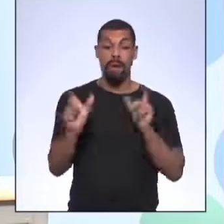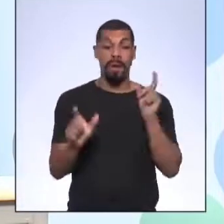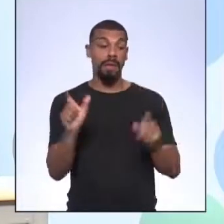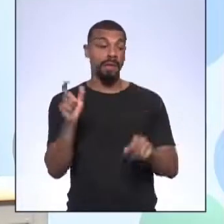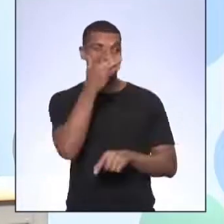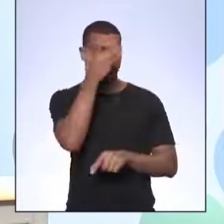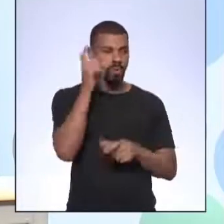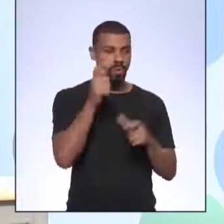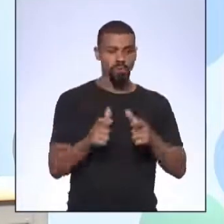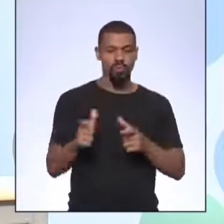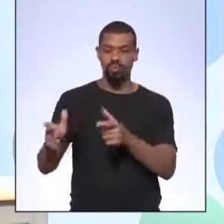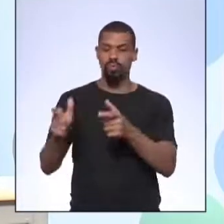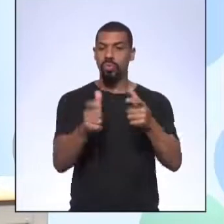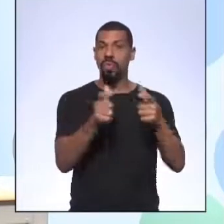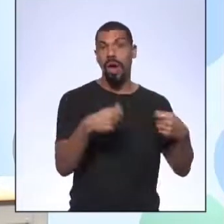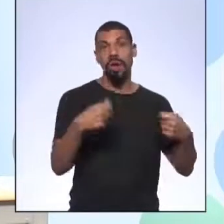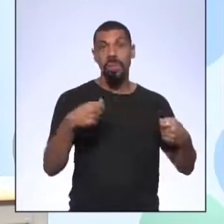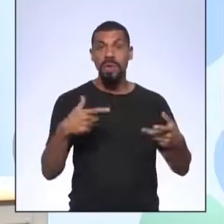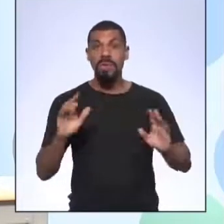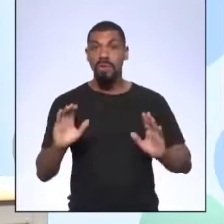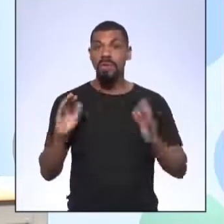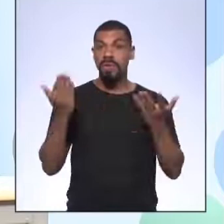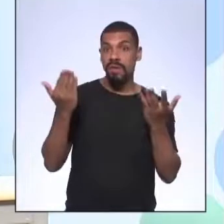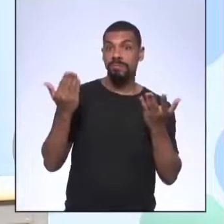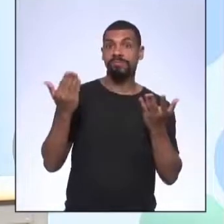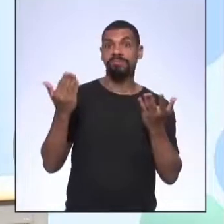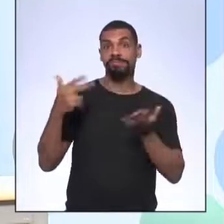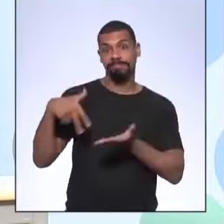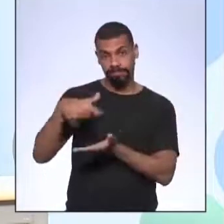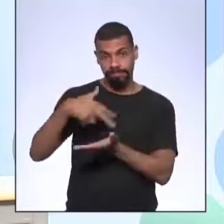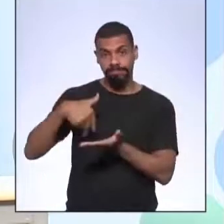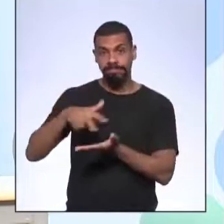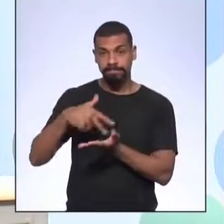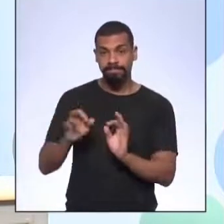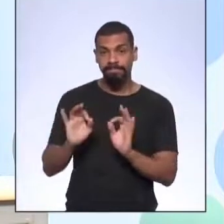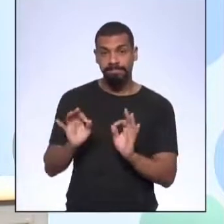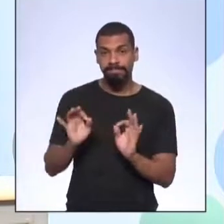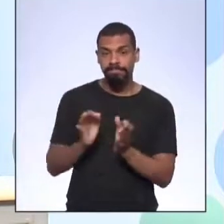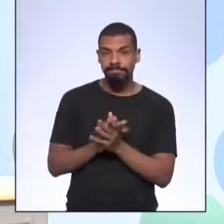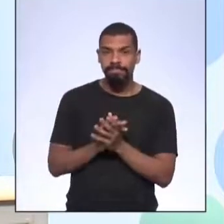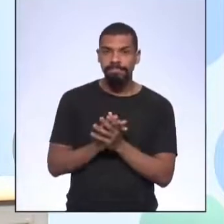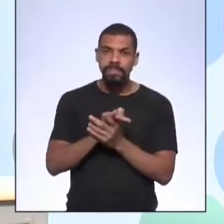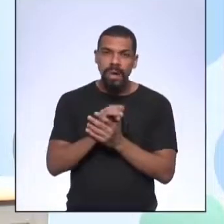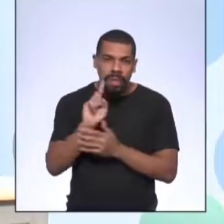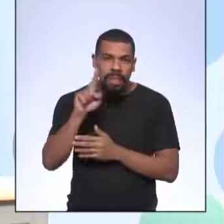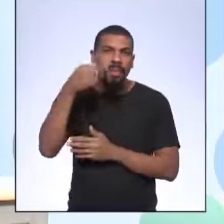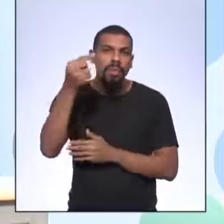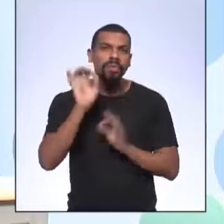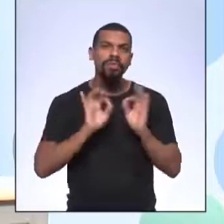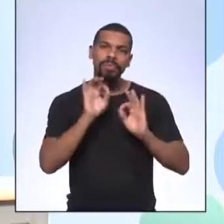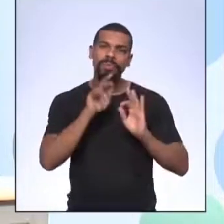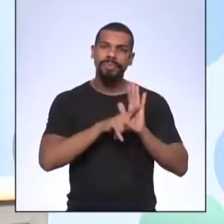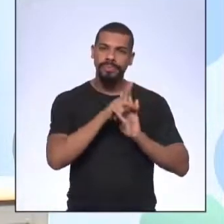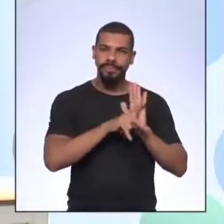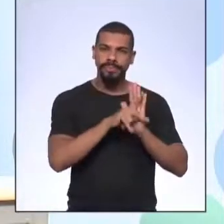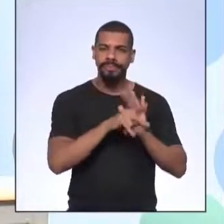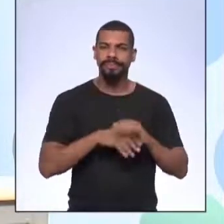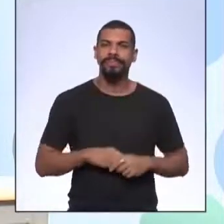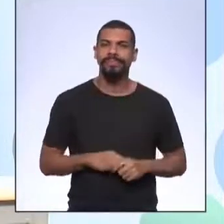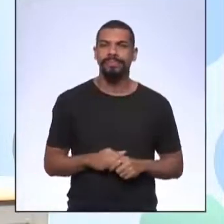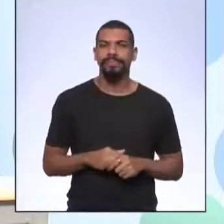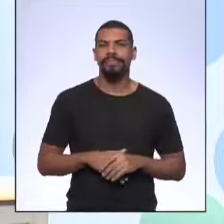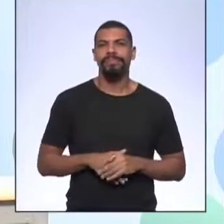os espaços físicos que eu vou ter para poder estar Finalmente né realizando esse projeto Tá